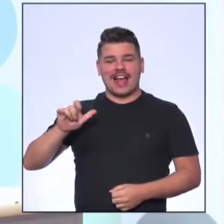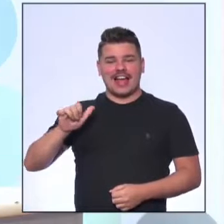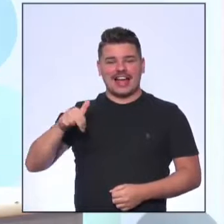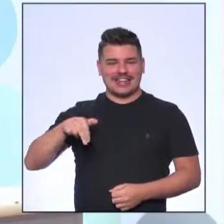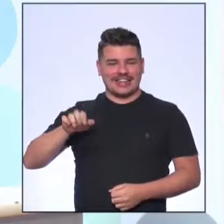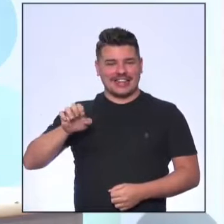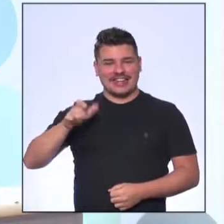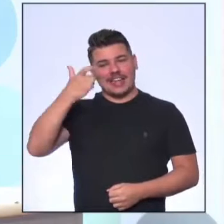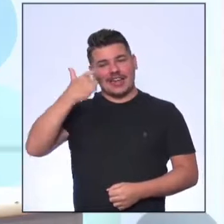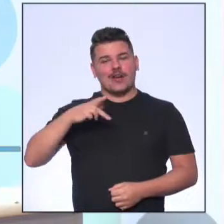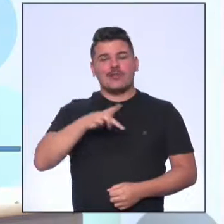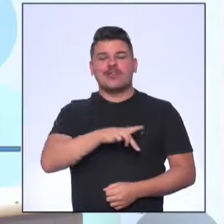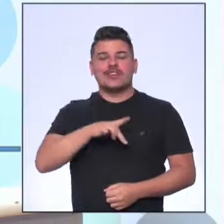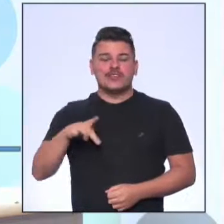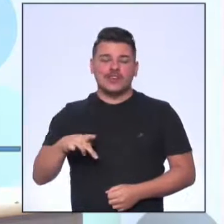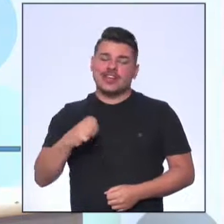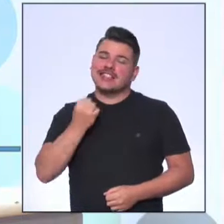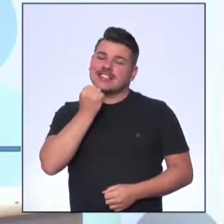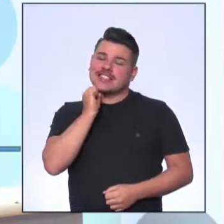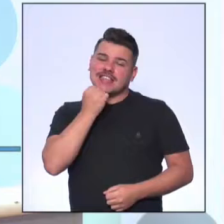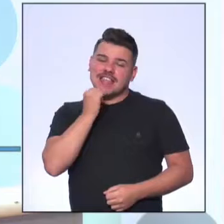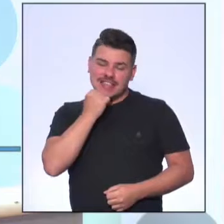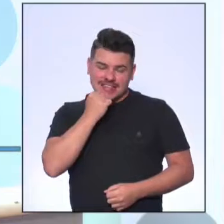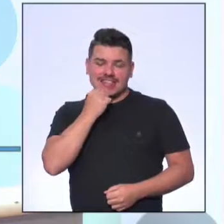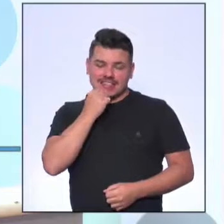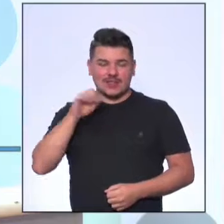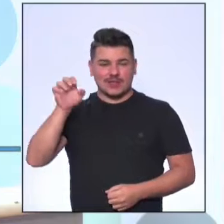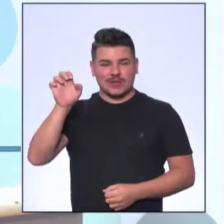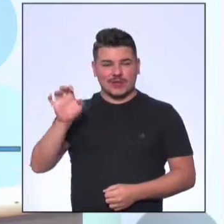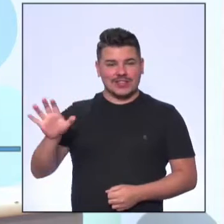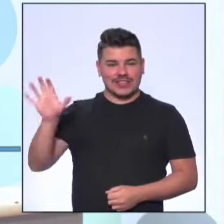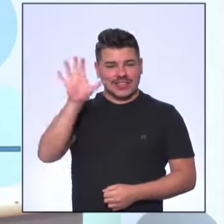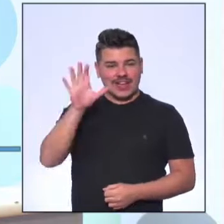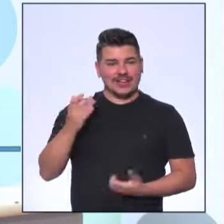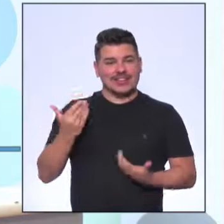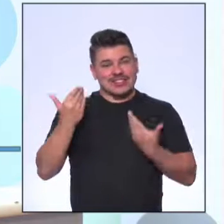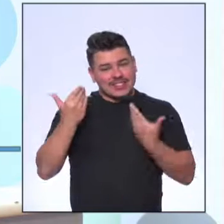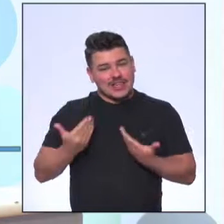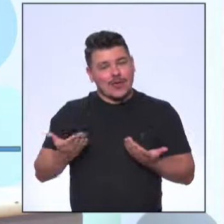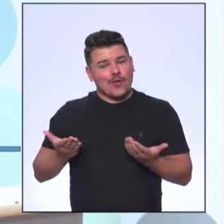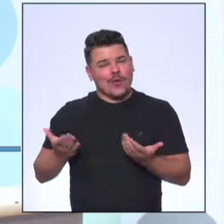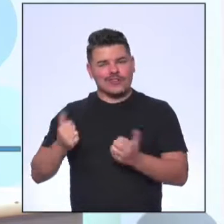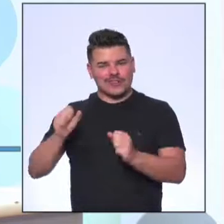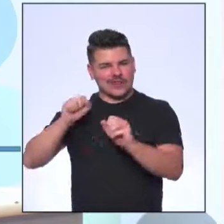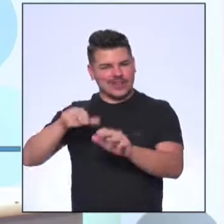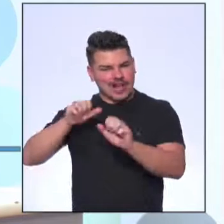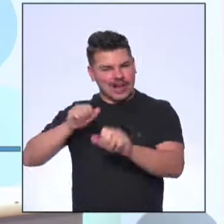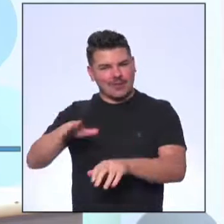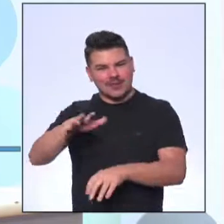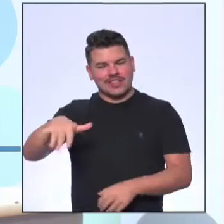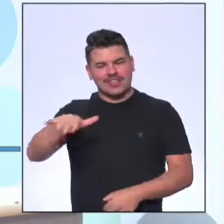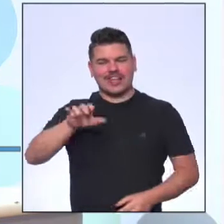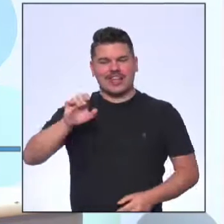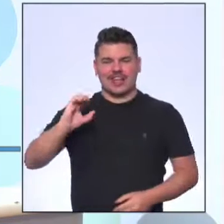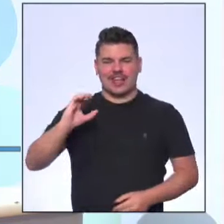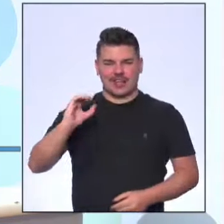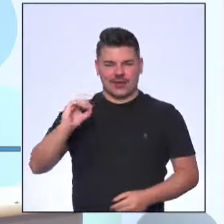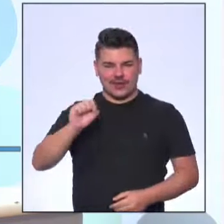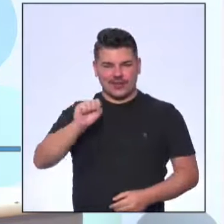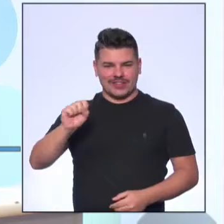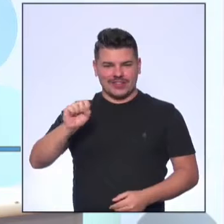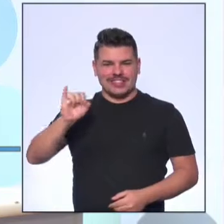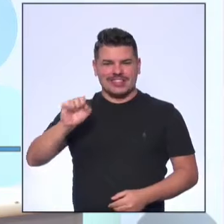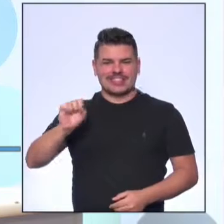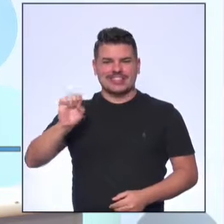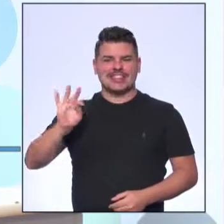de Ciências da Rede, né, e vou estar trabalhando com vocês hoje sobre ecossistemas. Tudo bem?